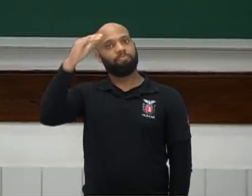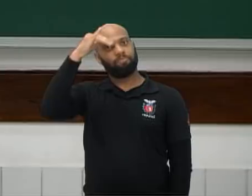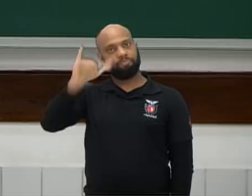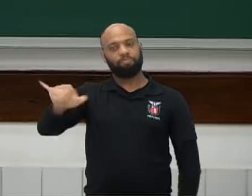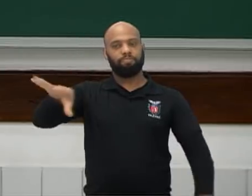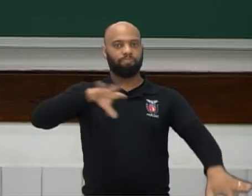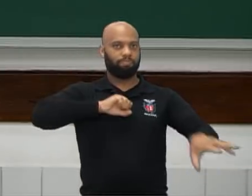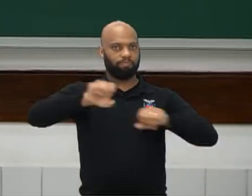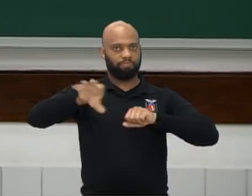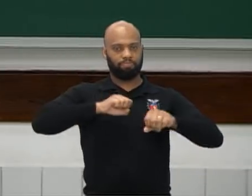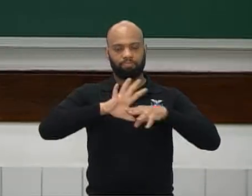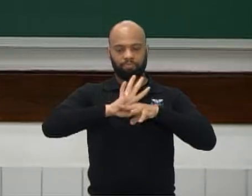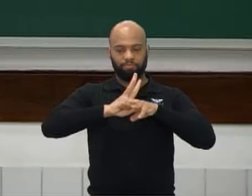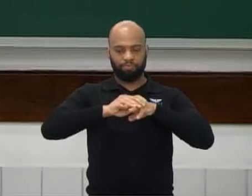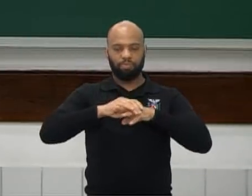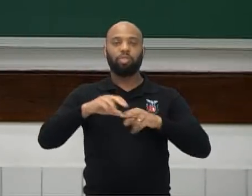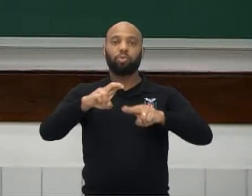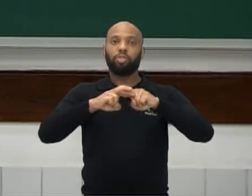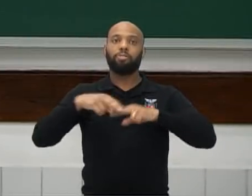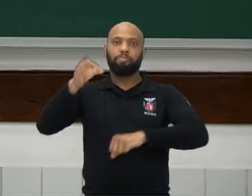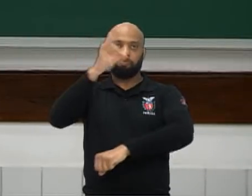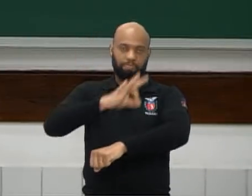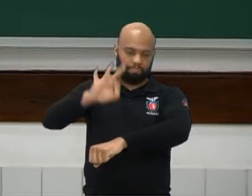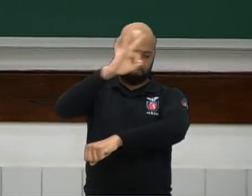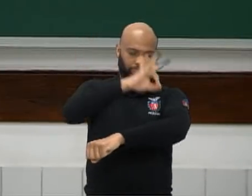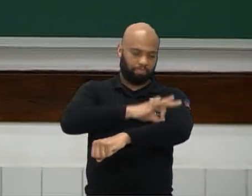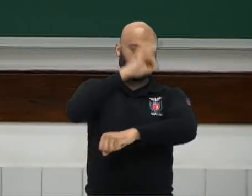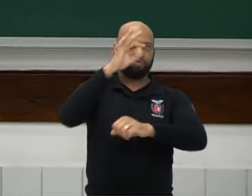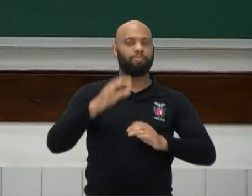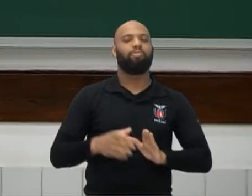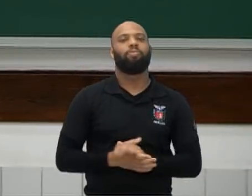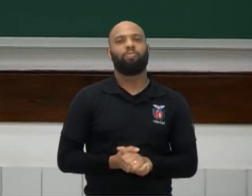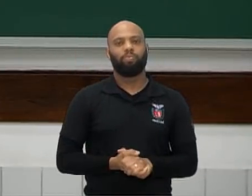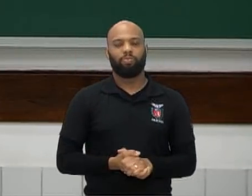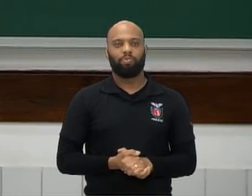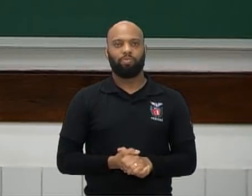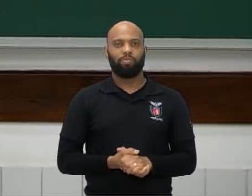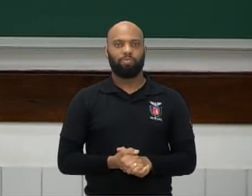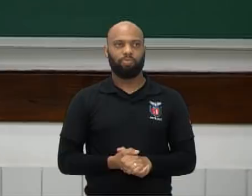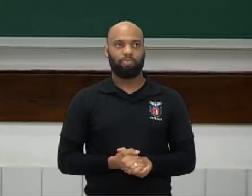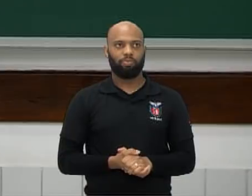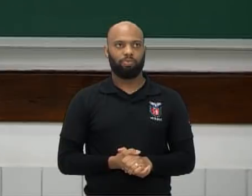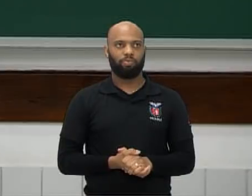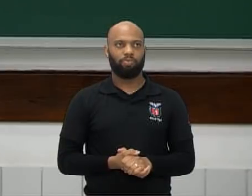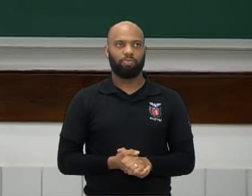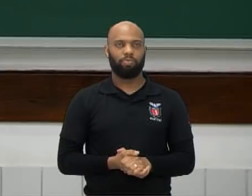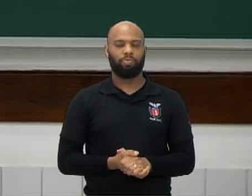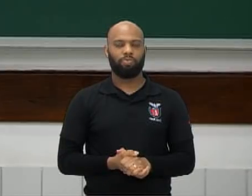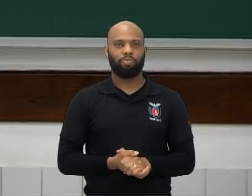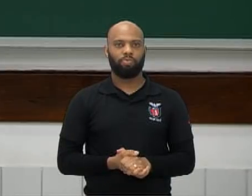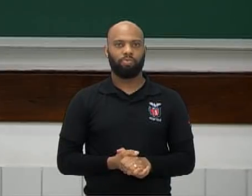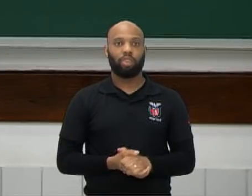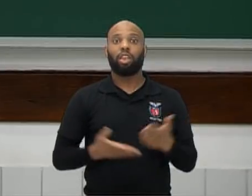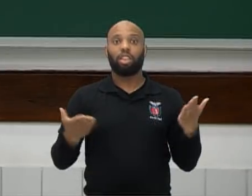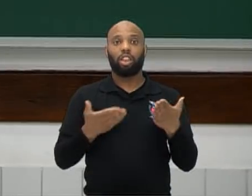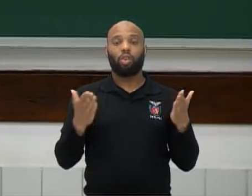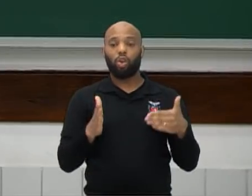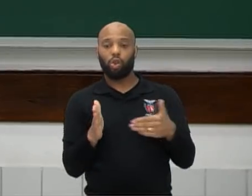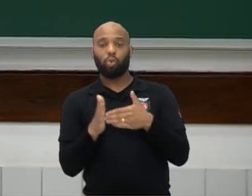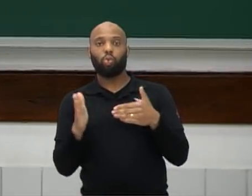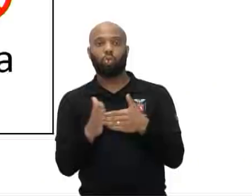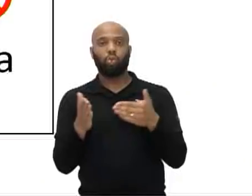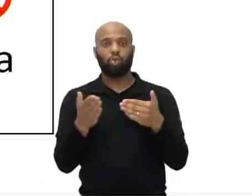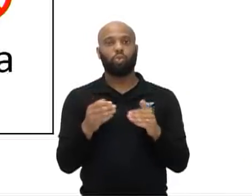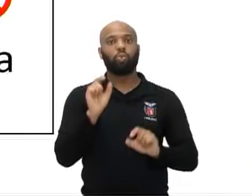de combate, então, às doenças causadas principalmente por insetos. E por último,